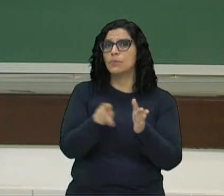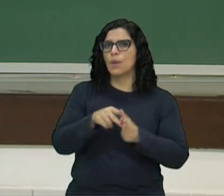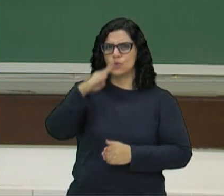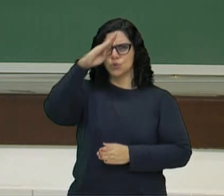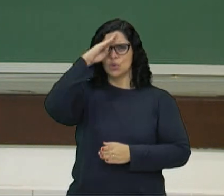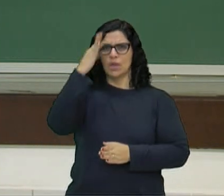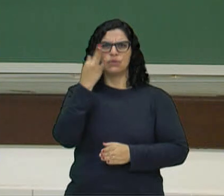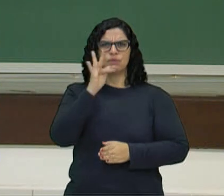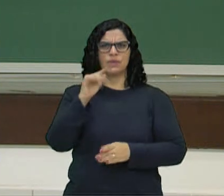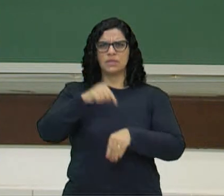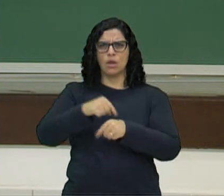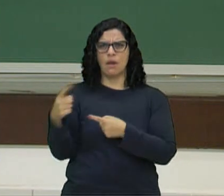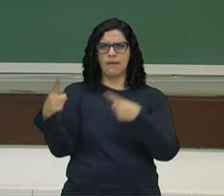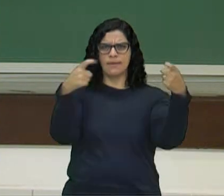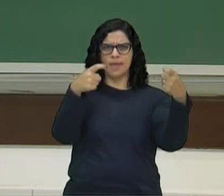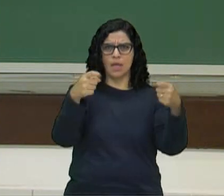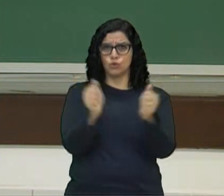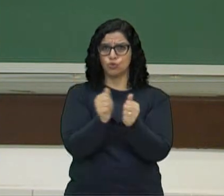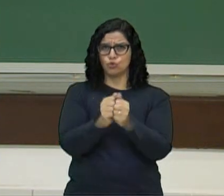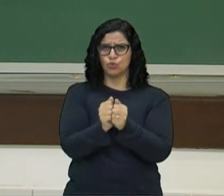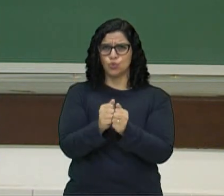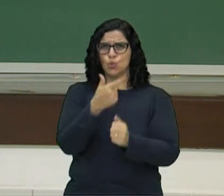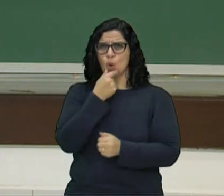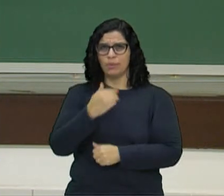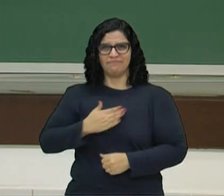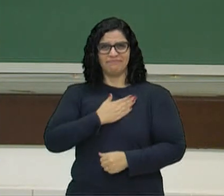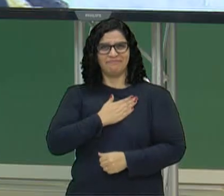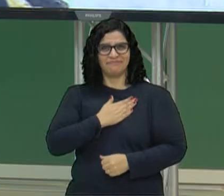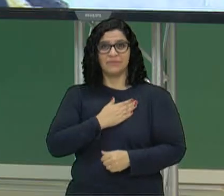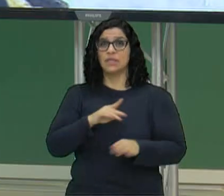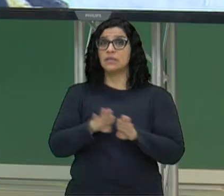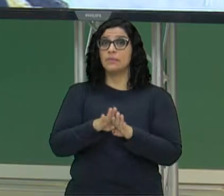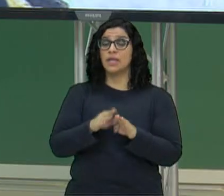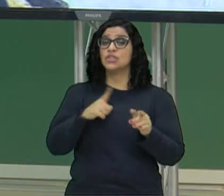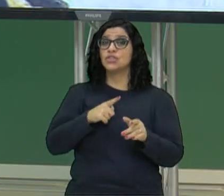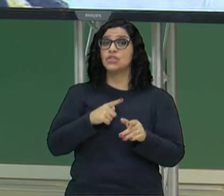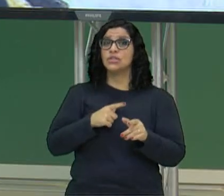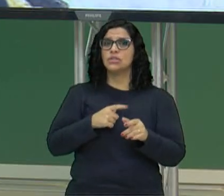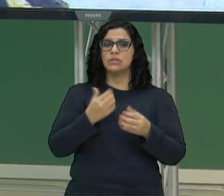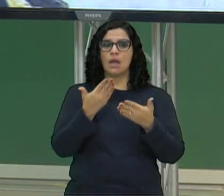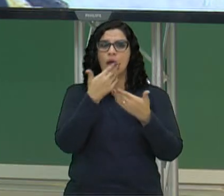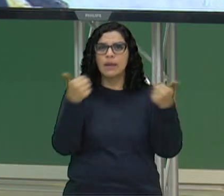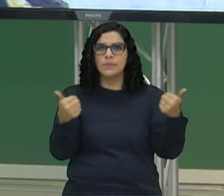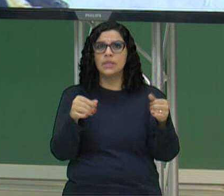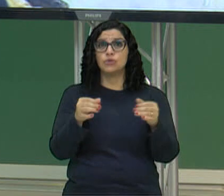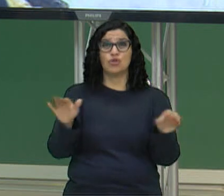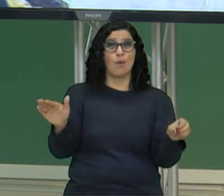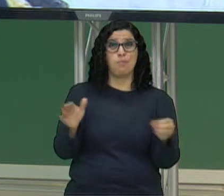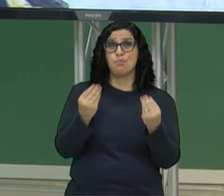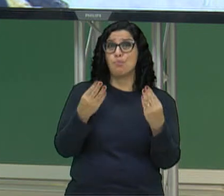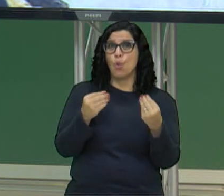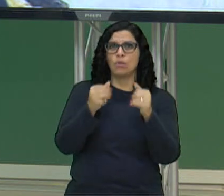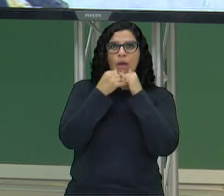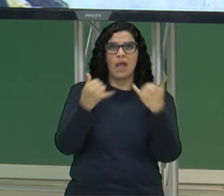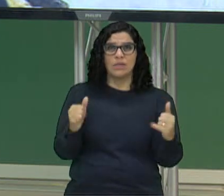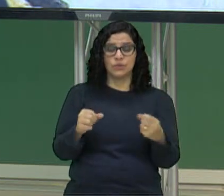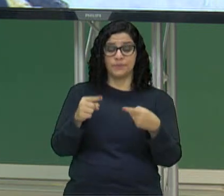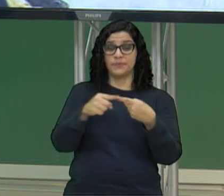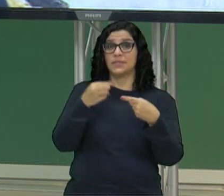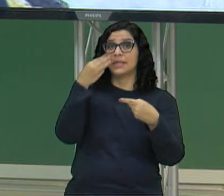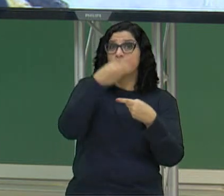francesas durante o período napoleônico era feita com alimentos ricos em substâncias energéticas,